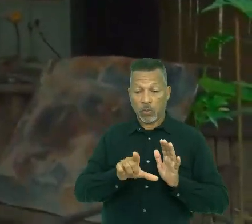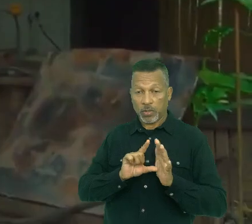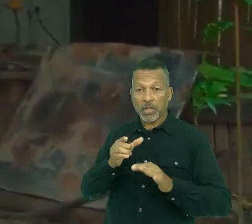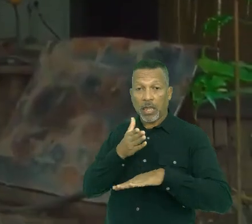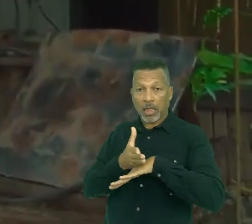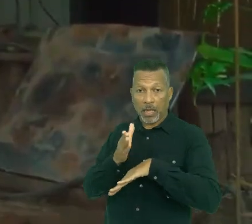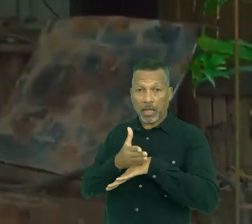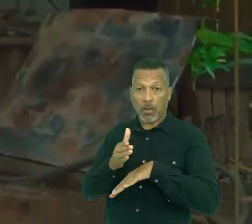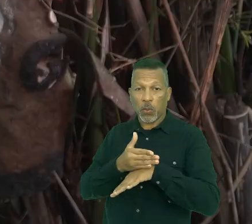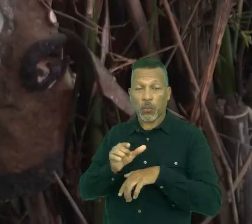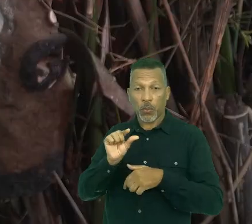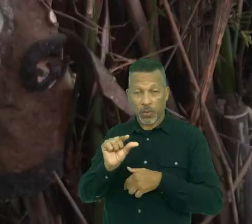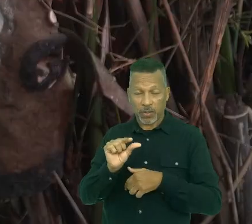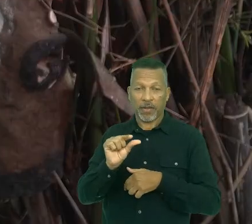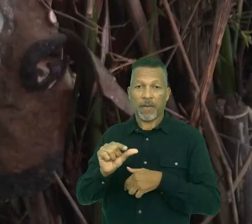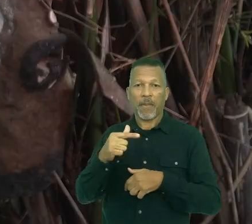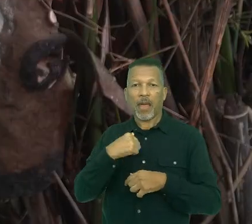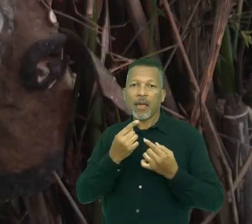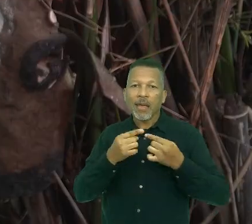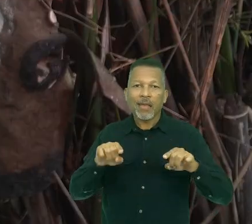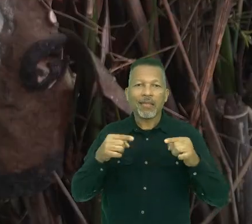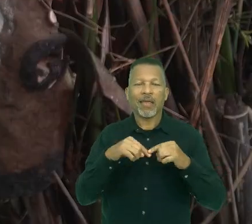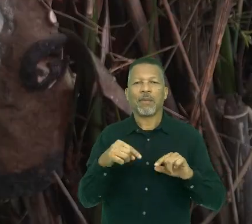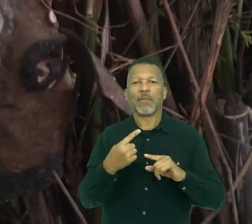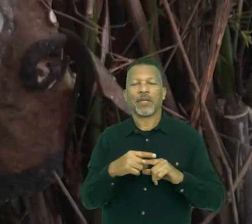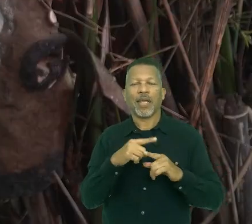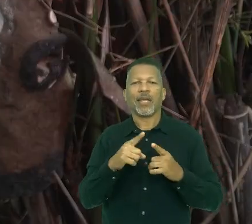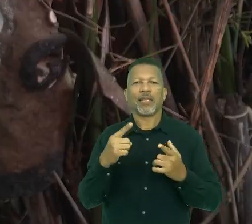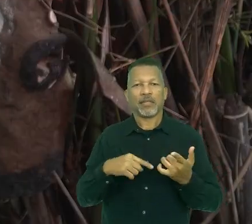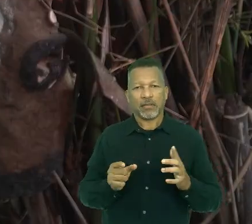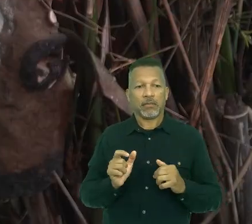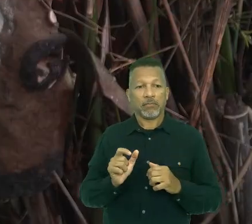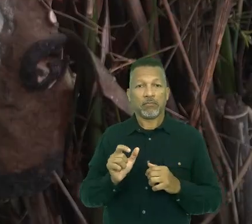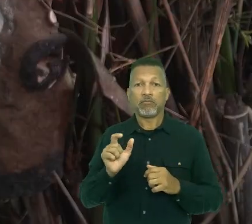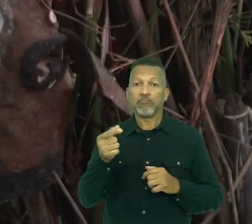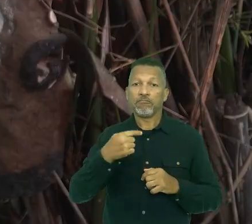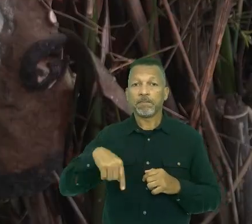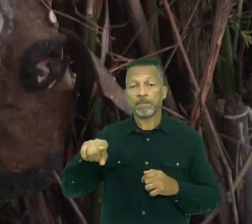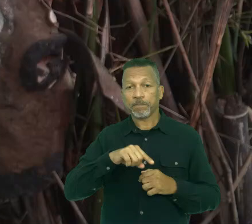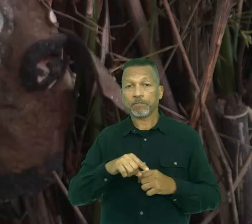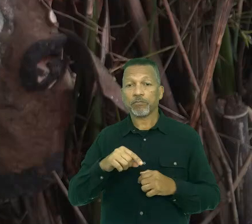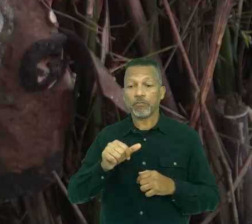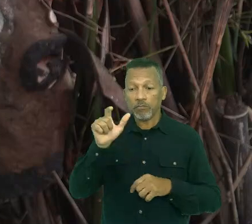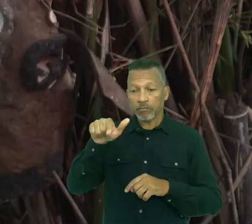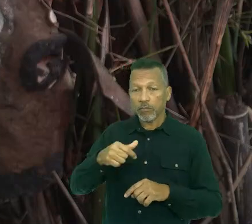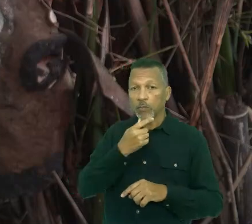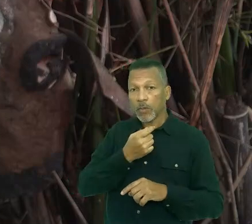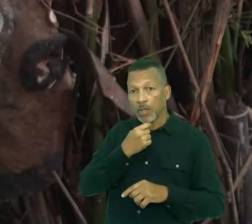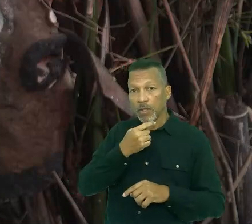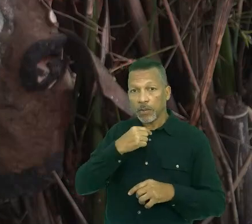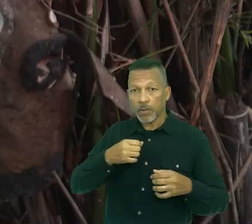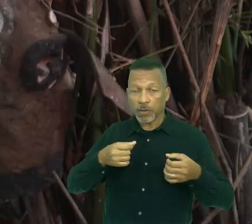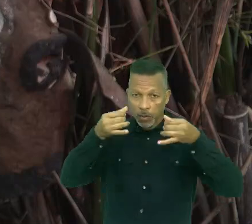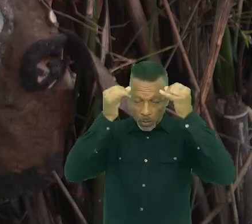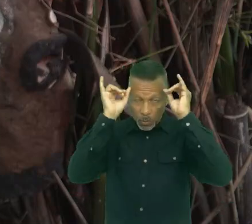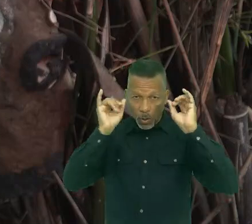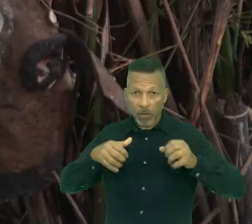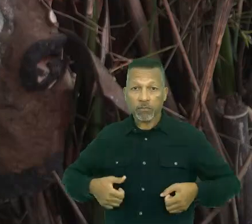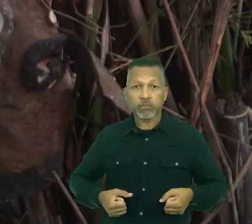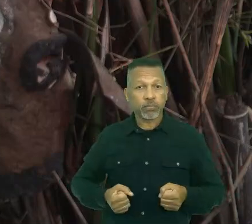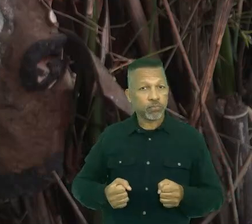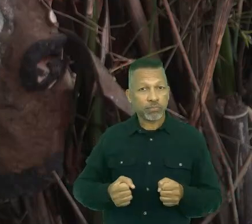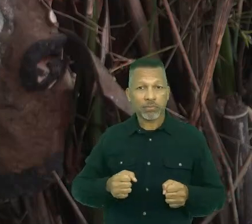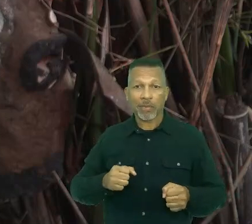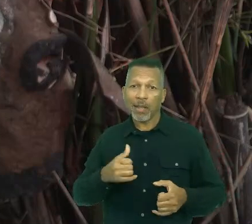né, um pouquinho para cantar, porque aí o menino que puxa o boi